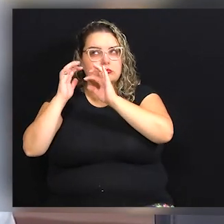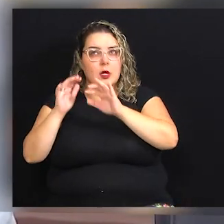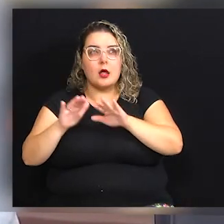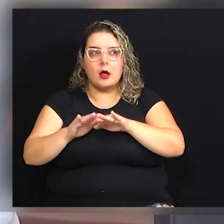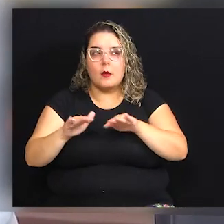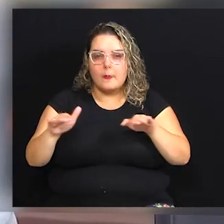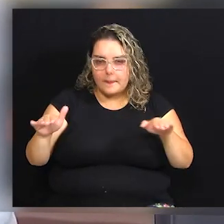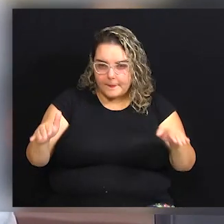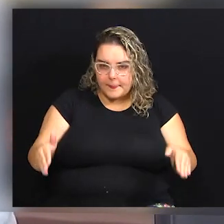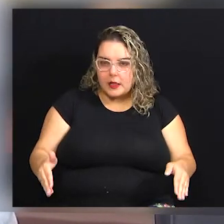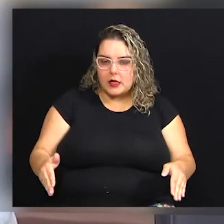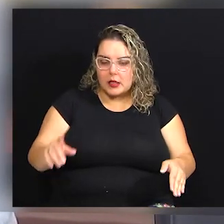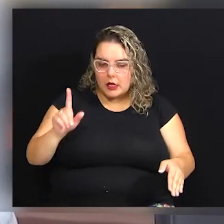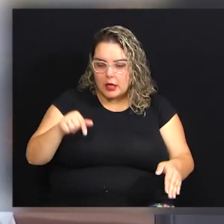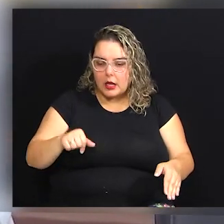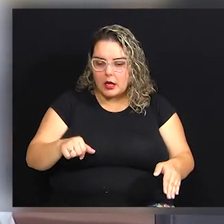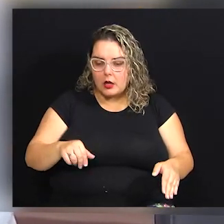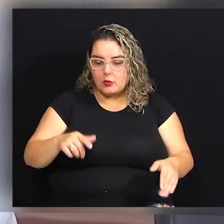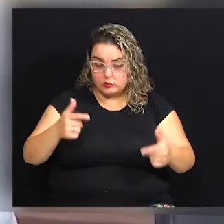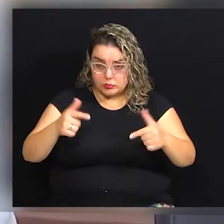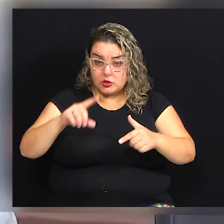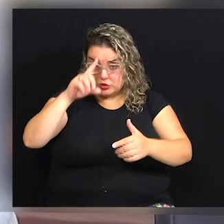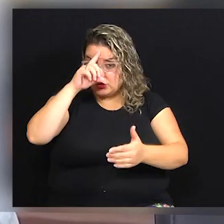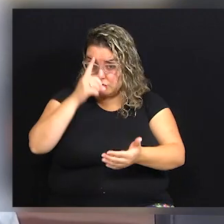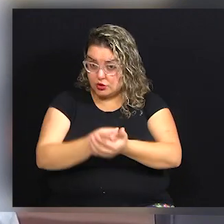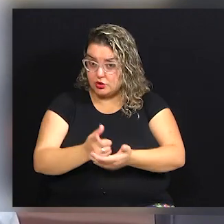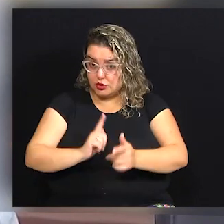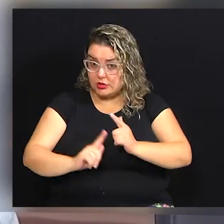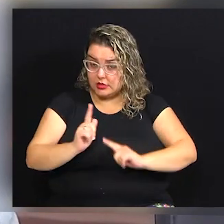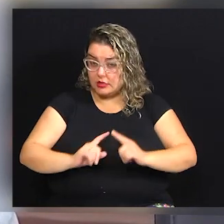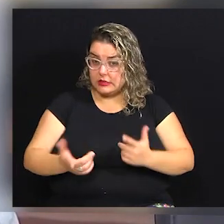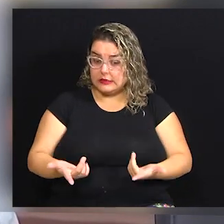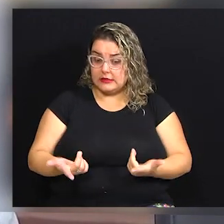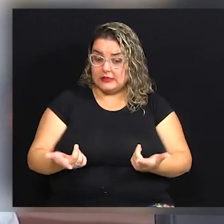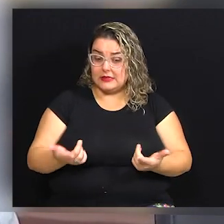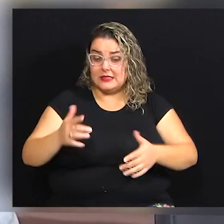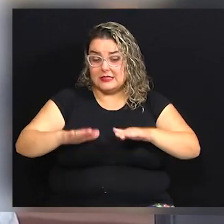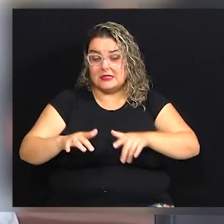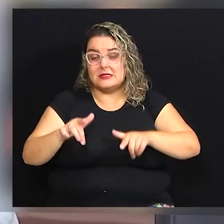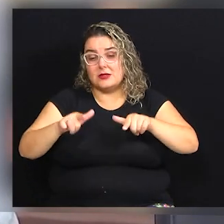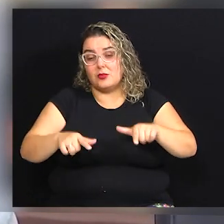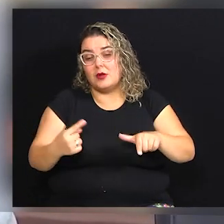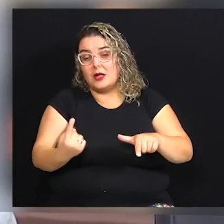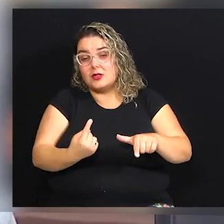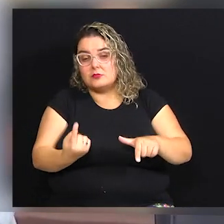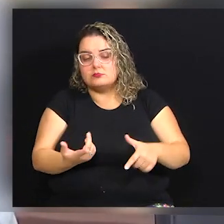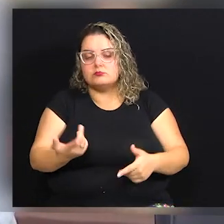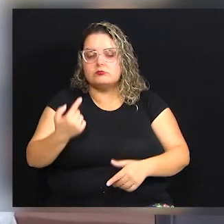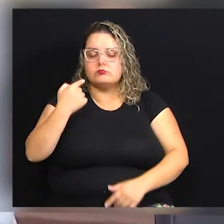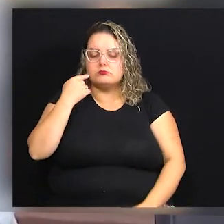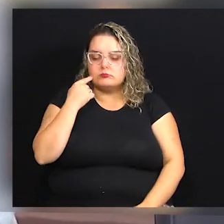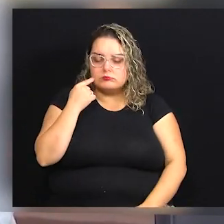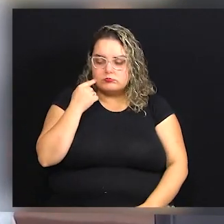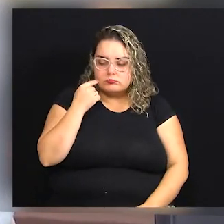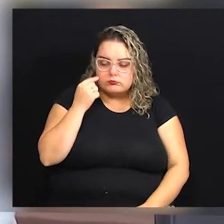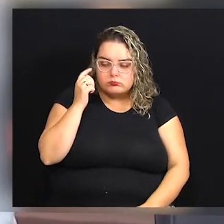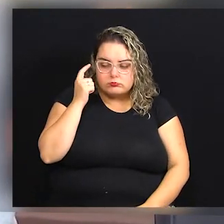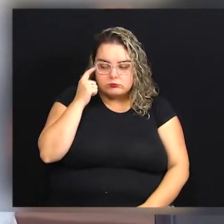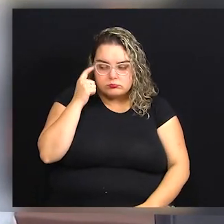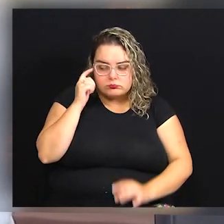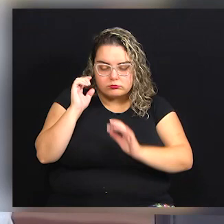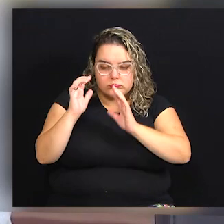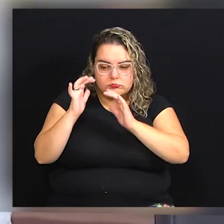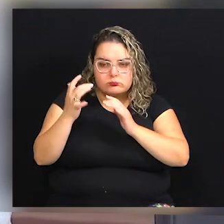a mesa é um lugar de decisão, né, da gestão, e às vezes é um lugar muito solitário. E eu fui olhar esses